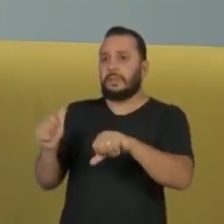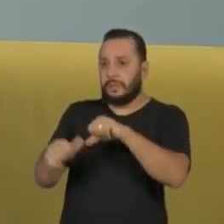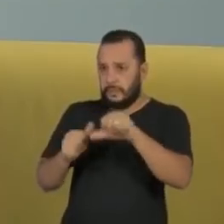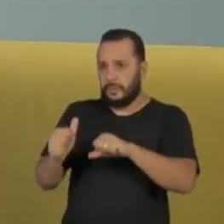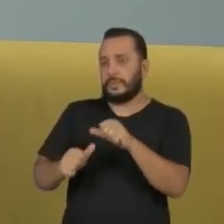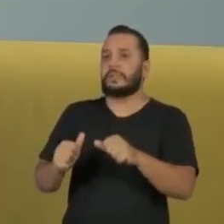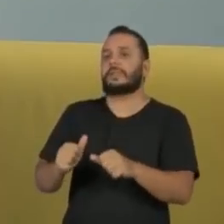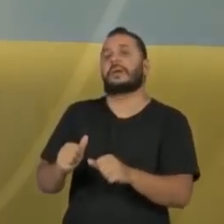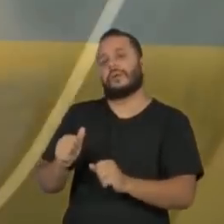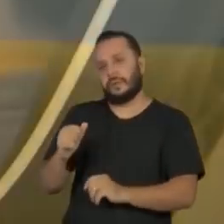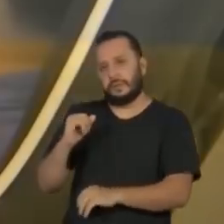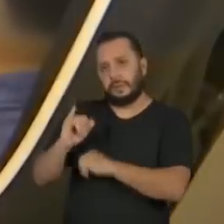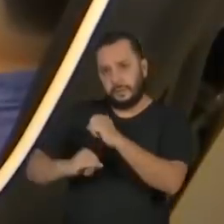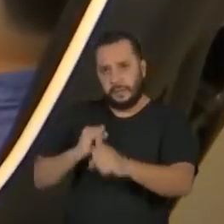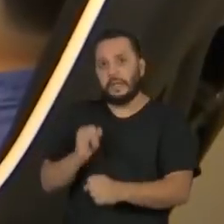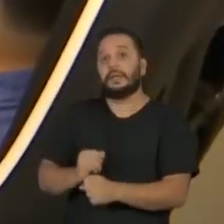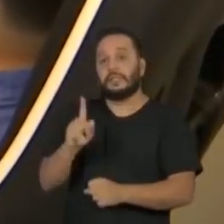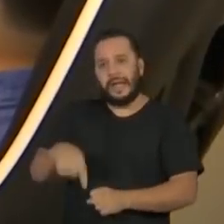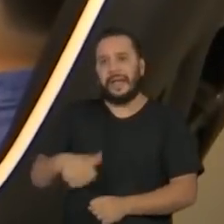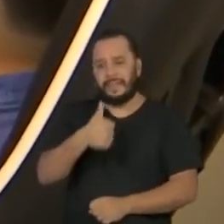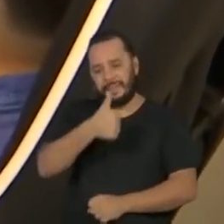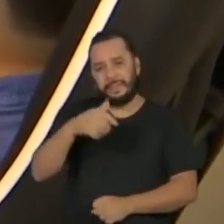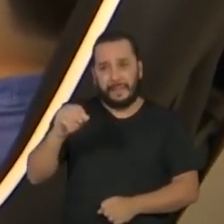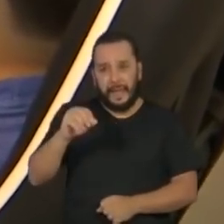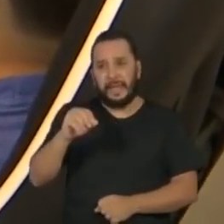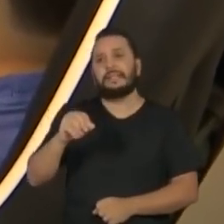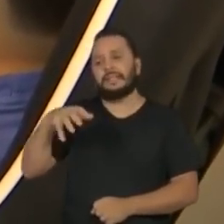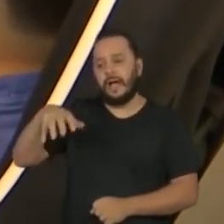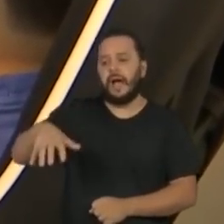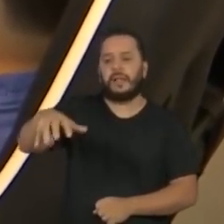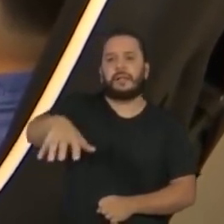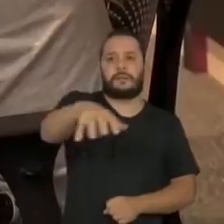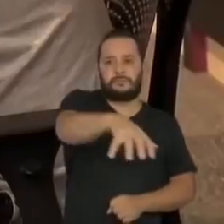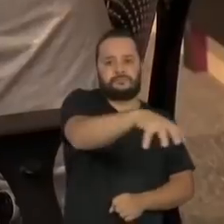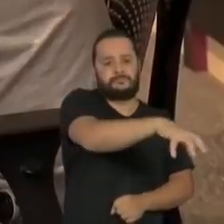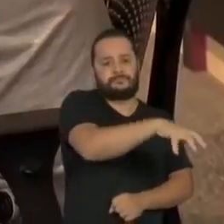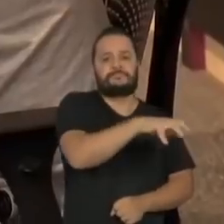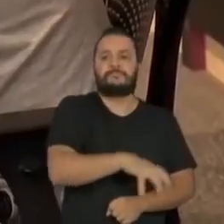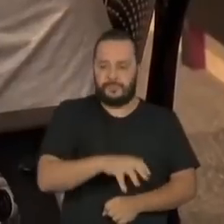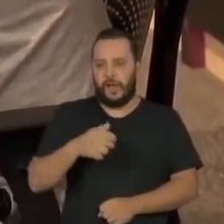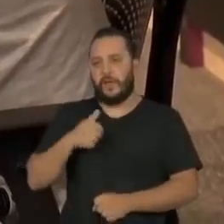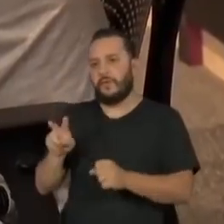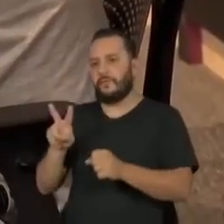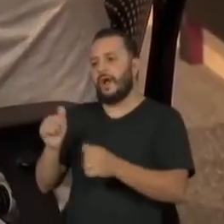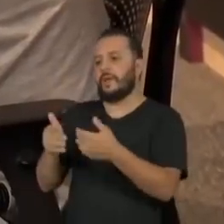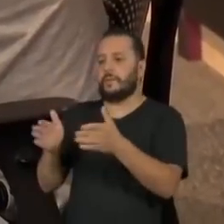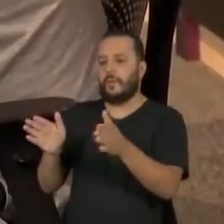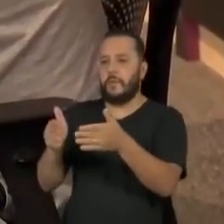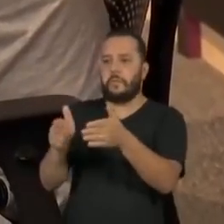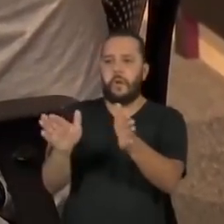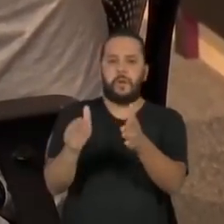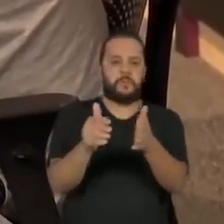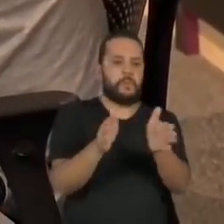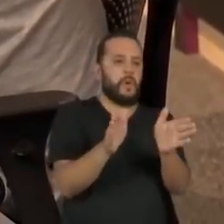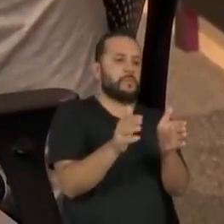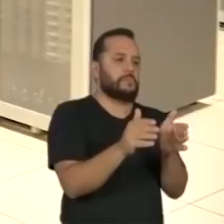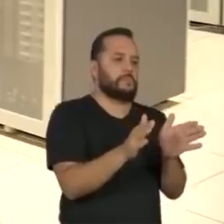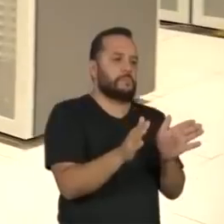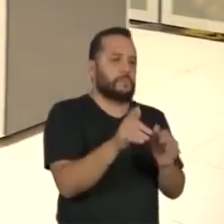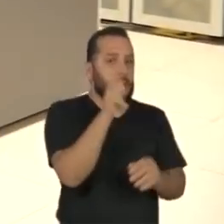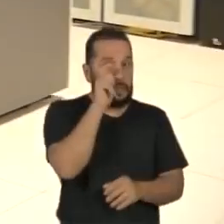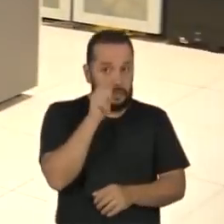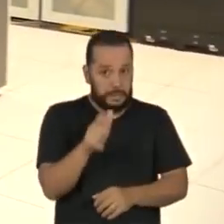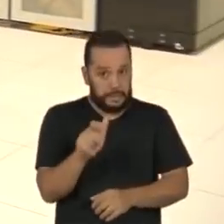digital. Tá? Então, são as 10 grandes áreas. E aí, o que é interessante é que